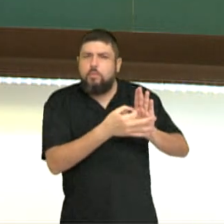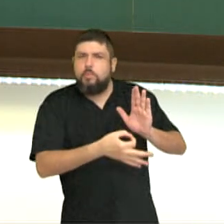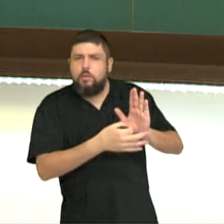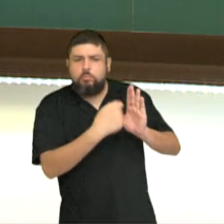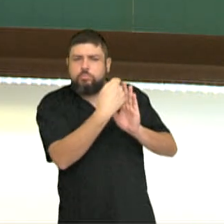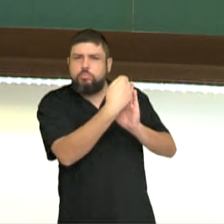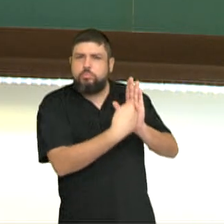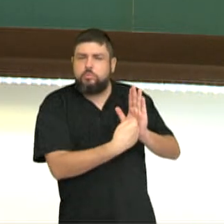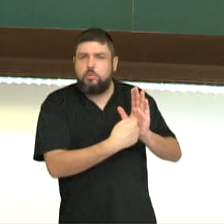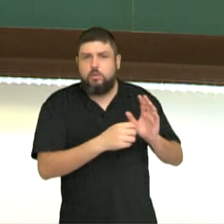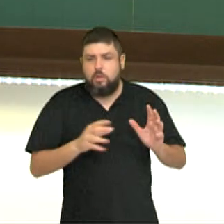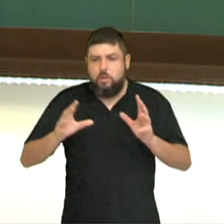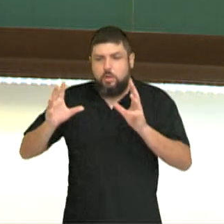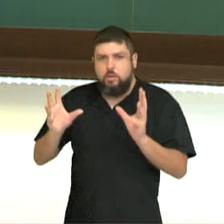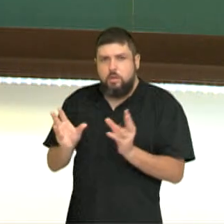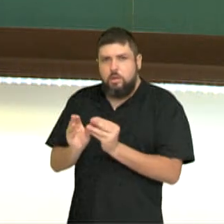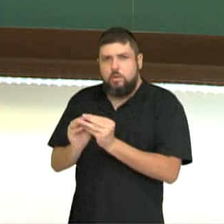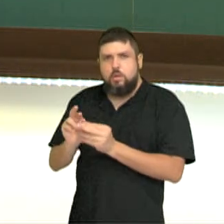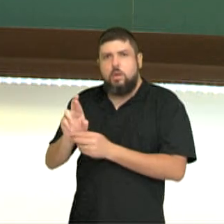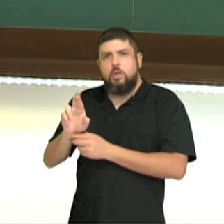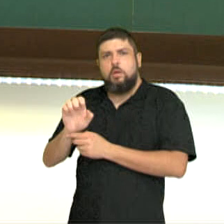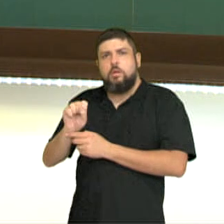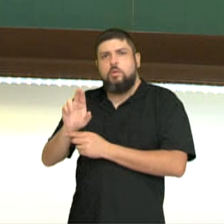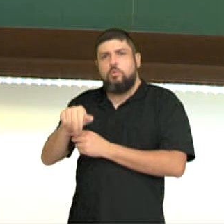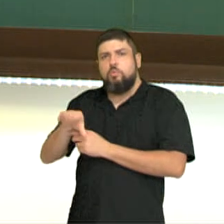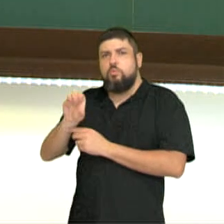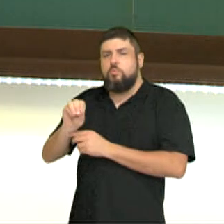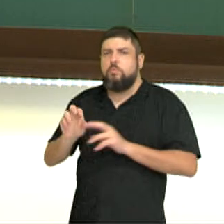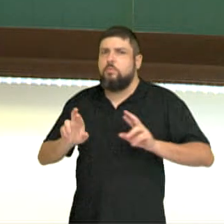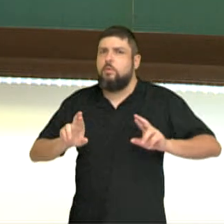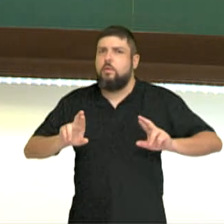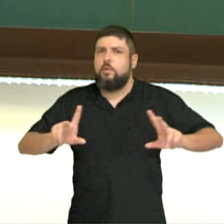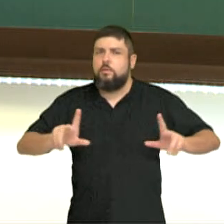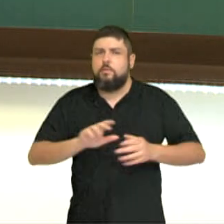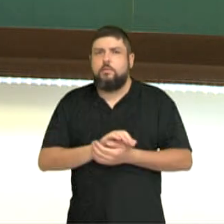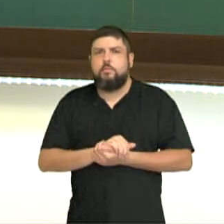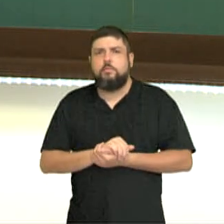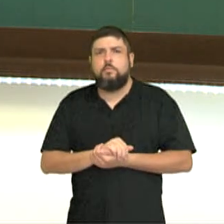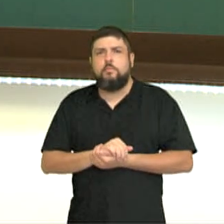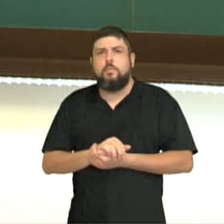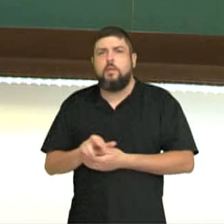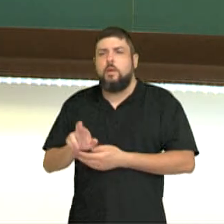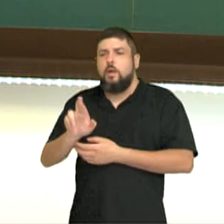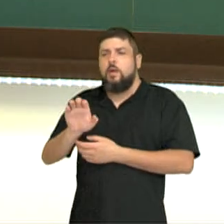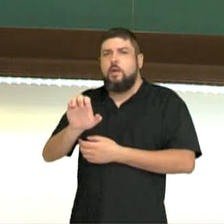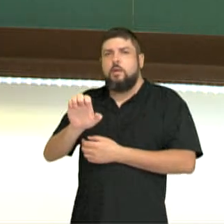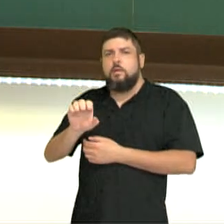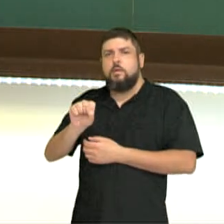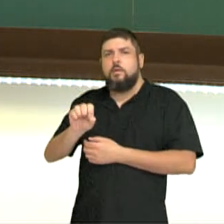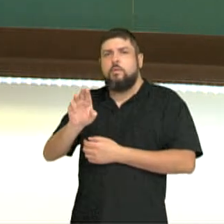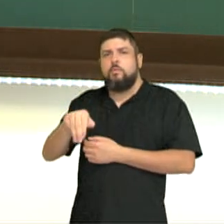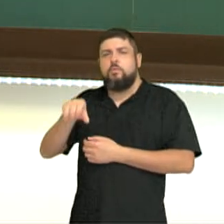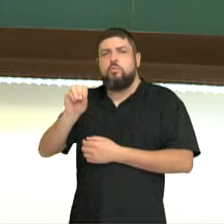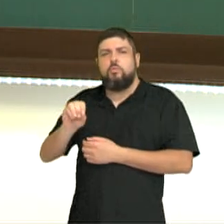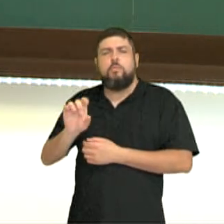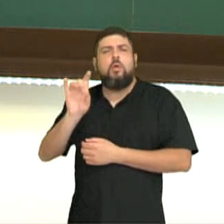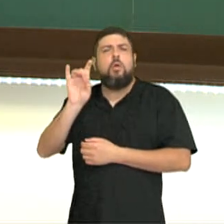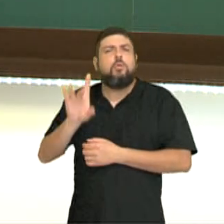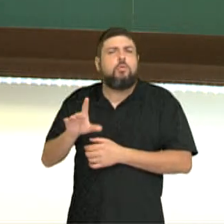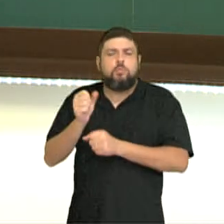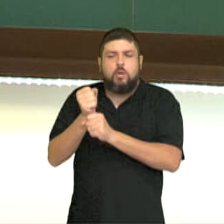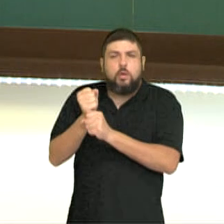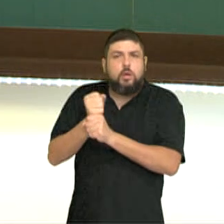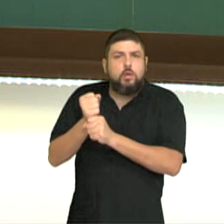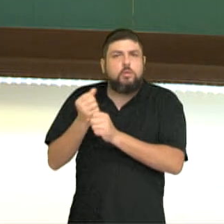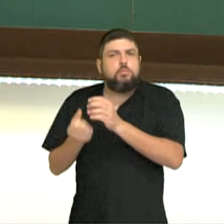observar. E no resumo, percebe a diferença? Olha, no resumo ele já conta quando foi lançada, quem